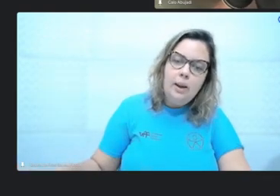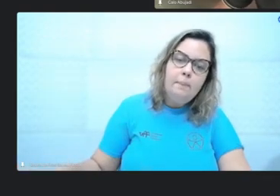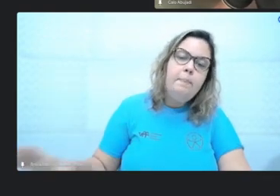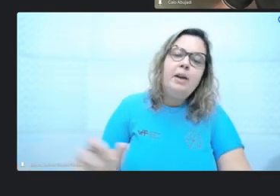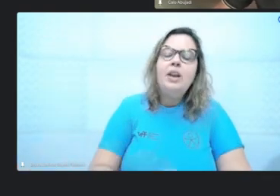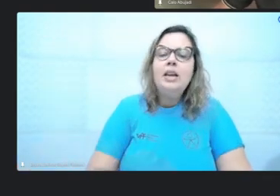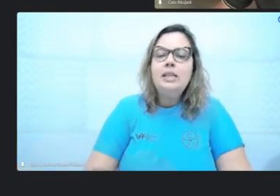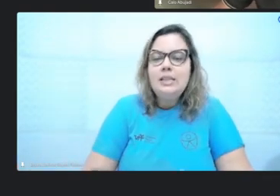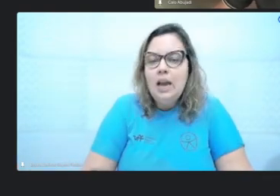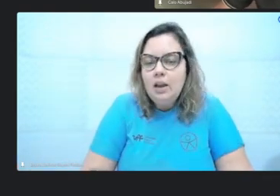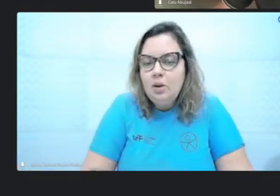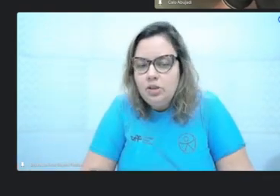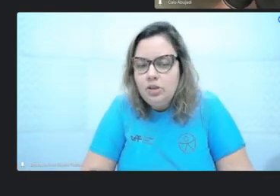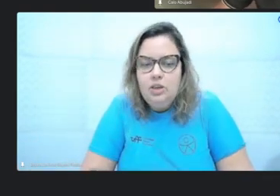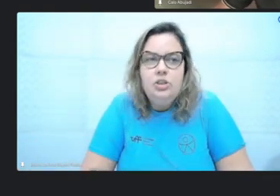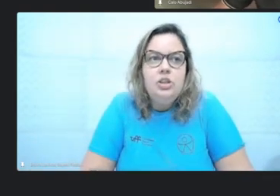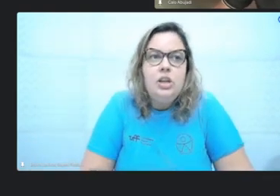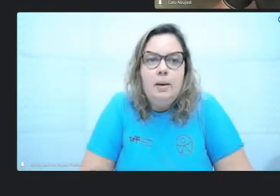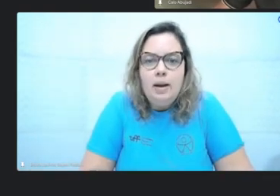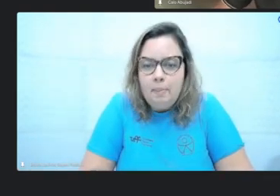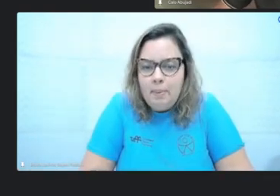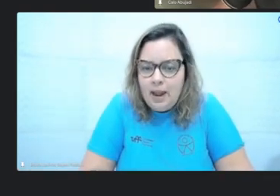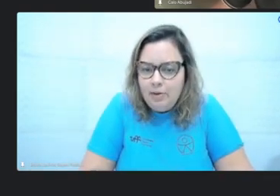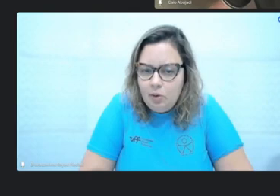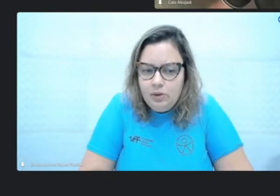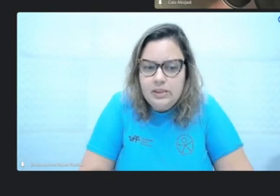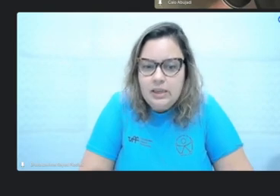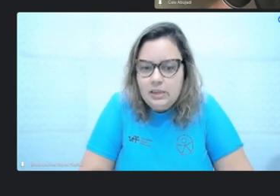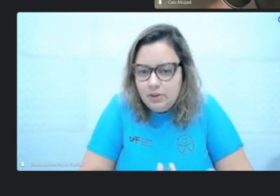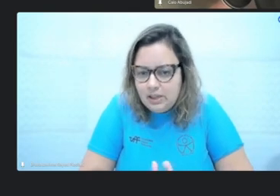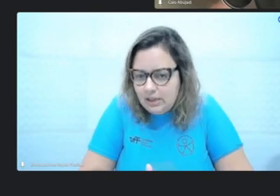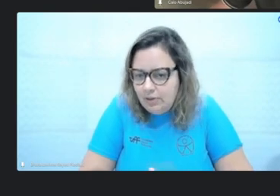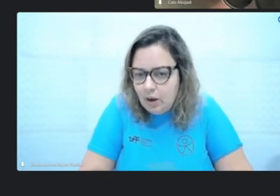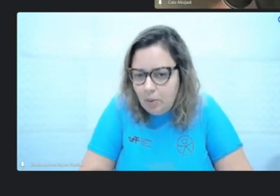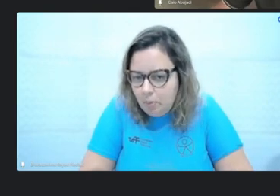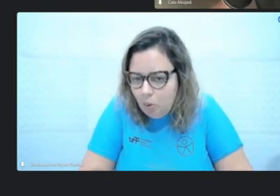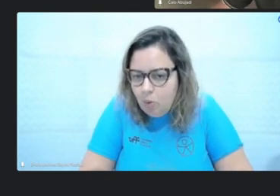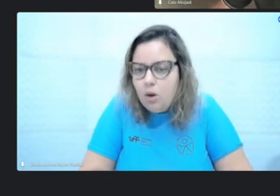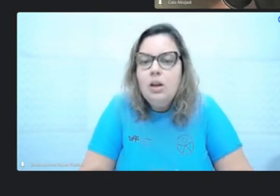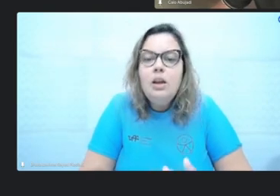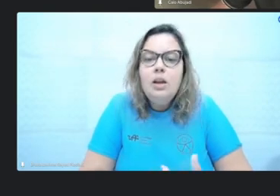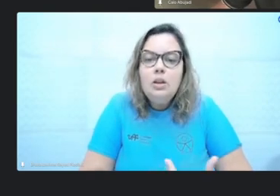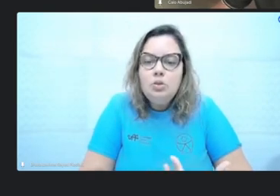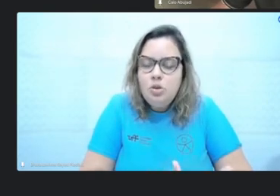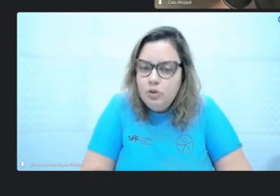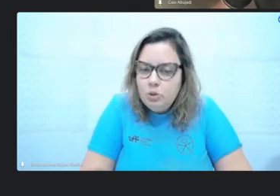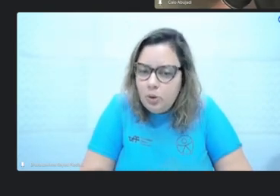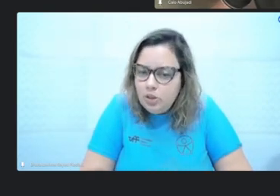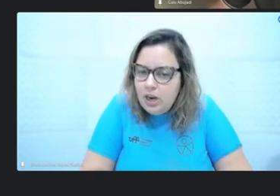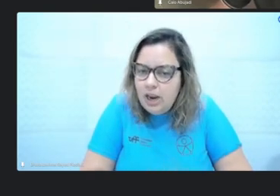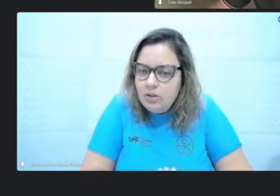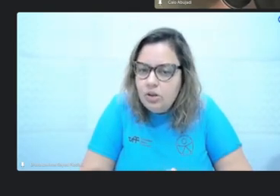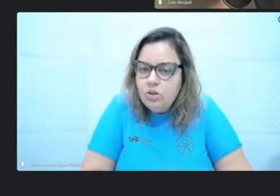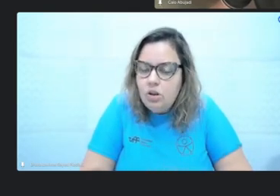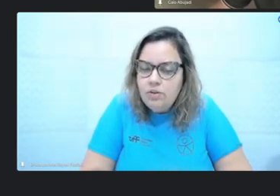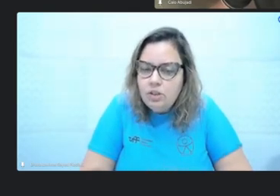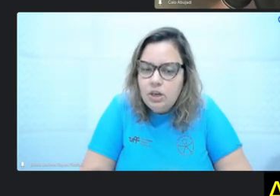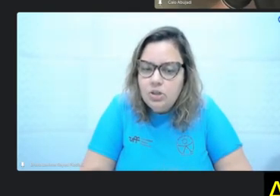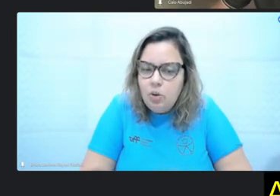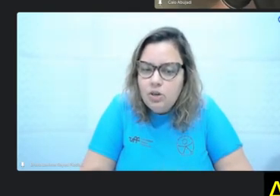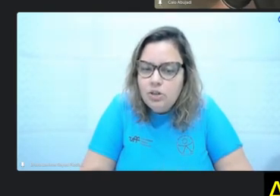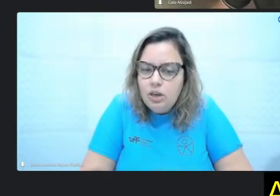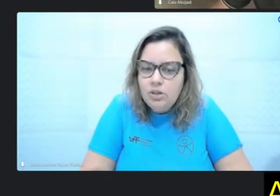É, para finalizar, eu gostaria de deixar a palavra com você, se você quiser falar um pouco dos novos projetos, das